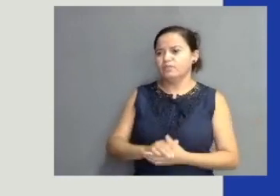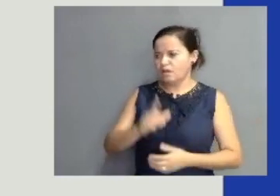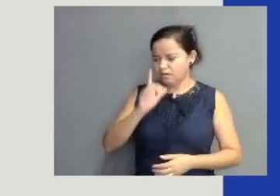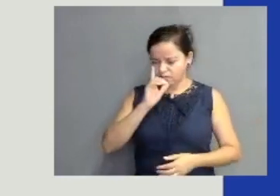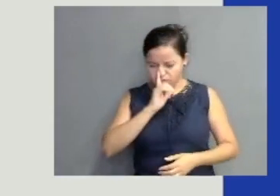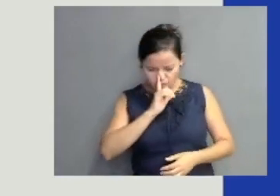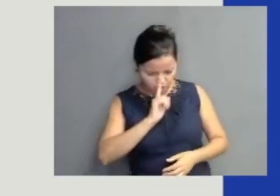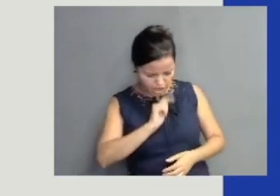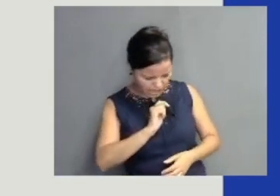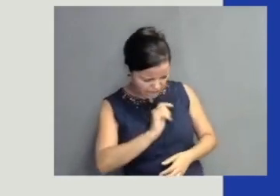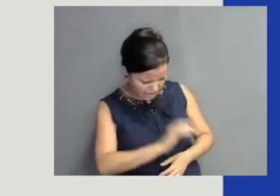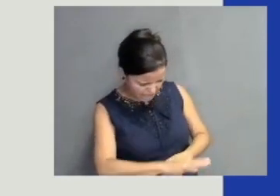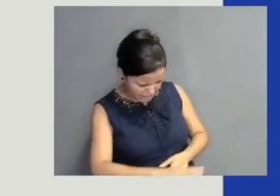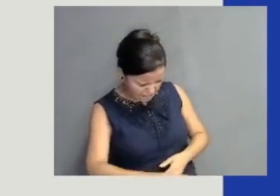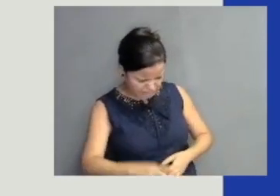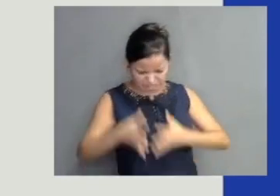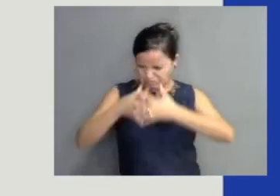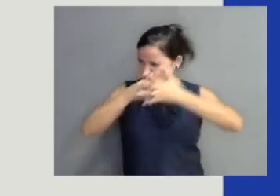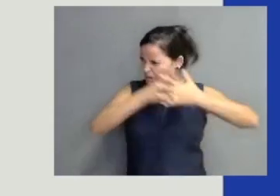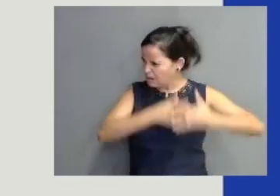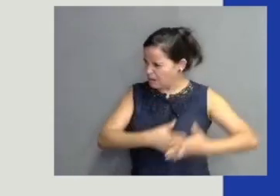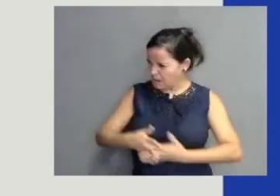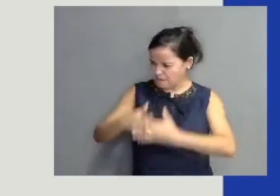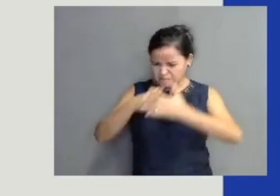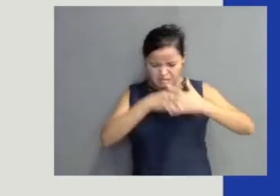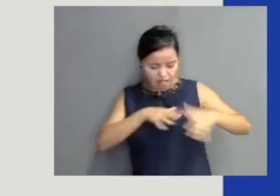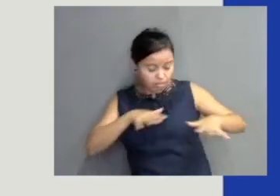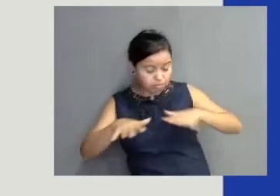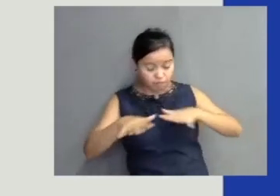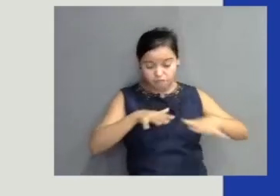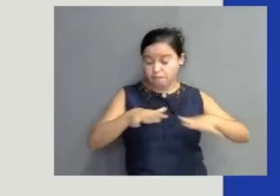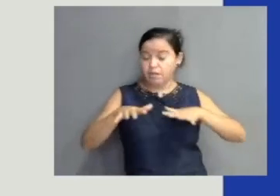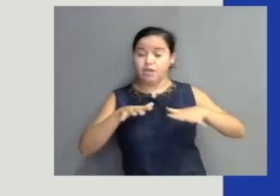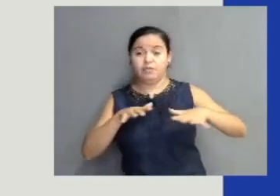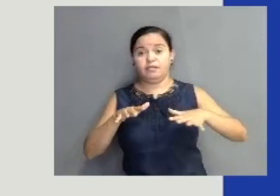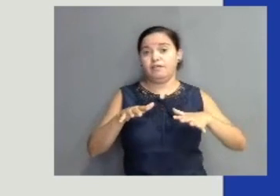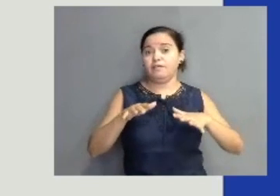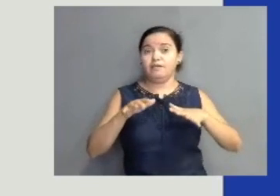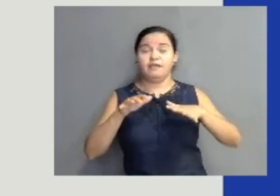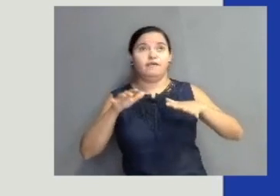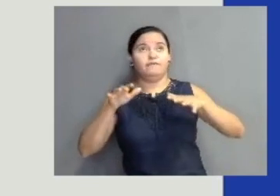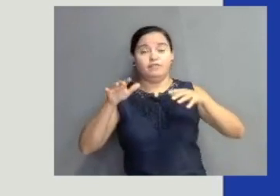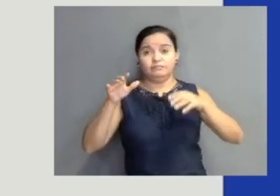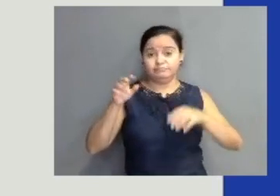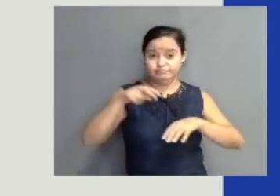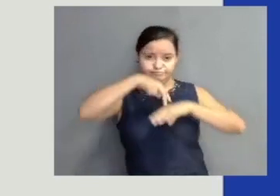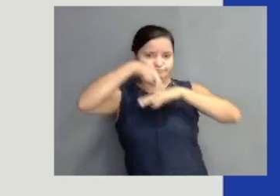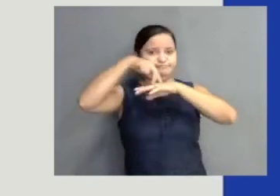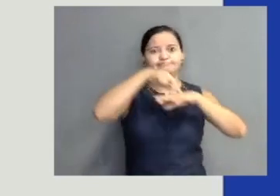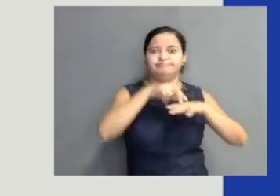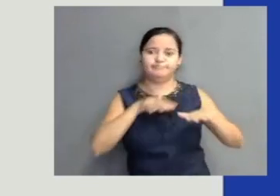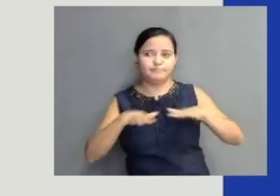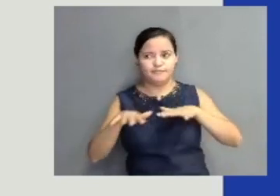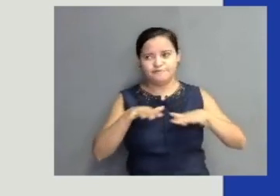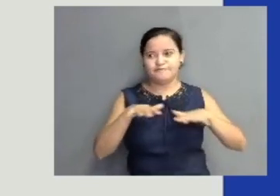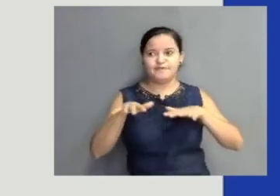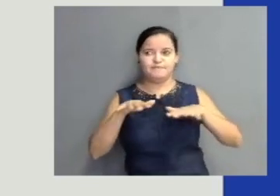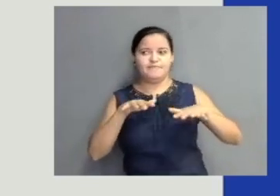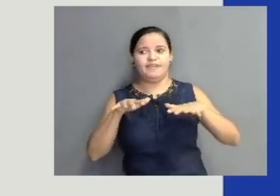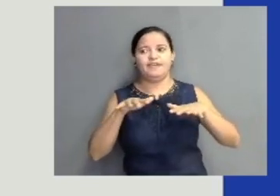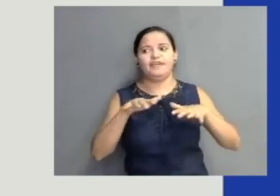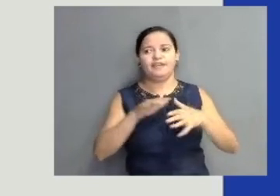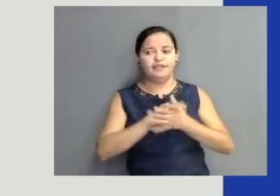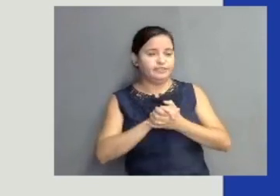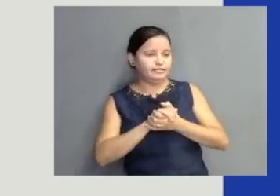chão, um caminhão se balança. Quem vem de longe se lança em cima do caminhão. Um ébrio esmurra o balcão